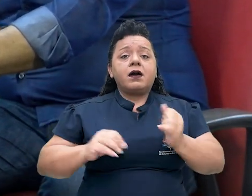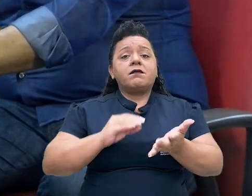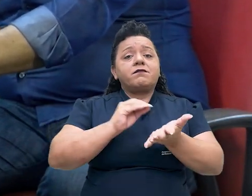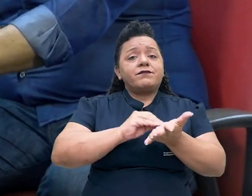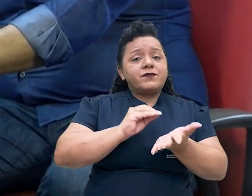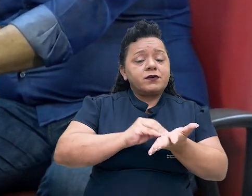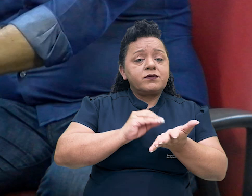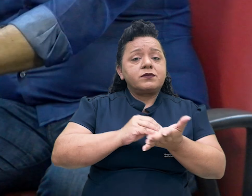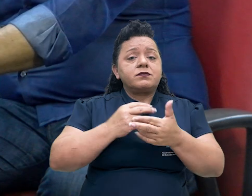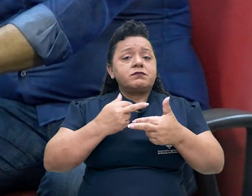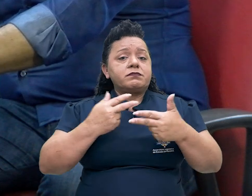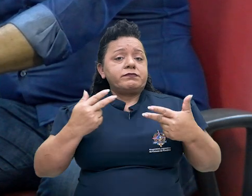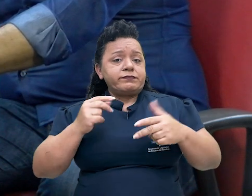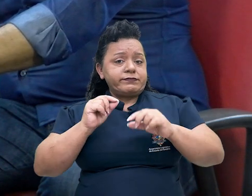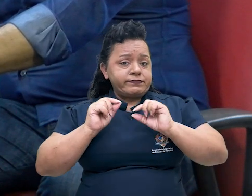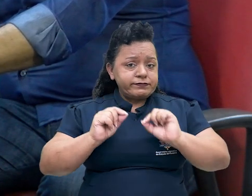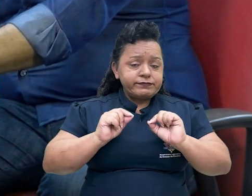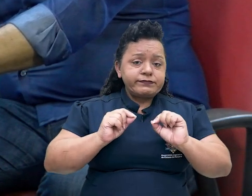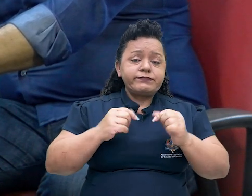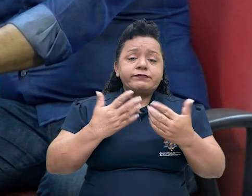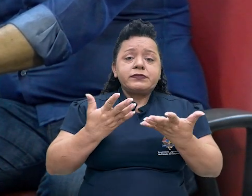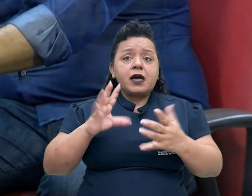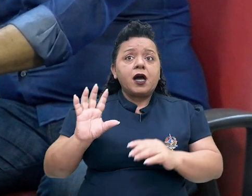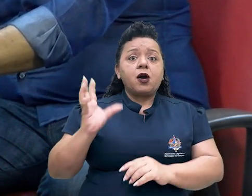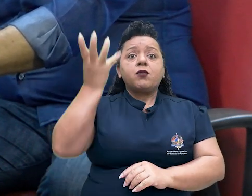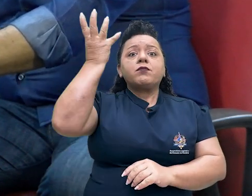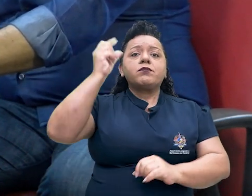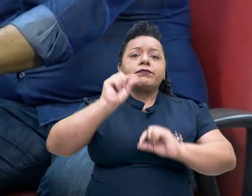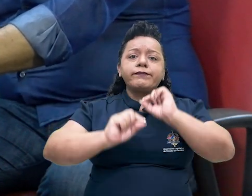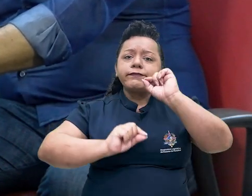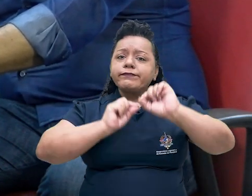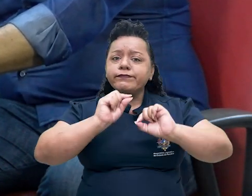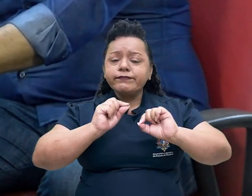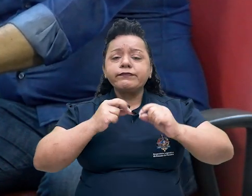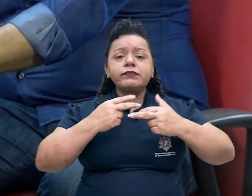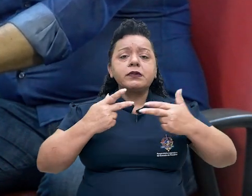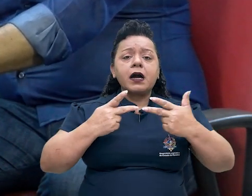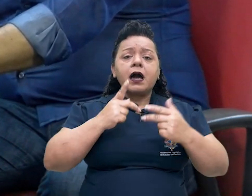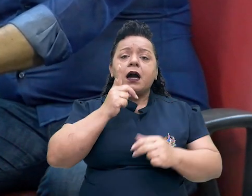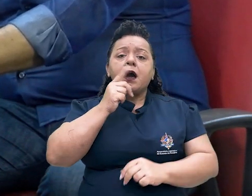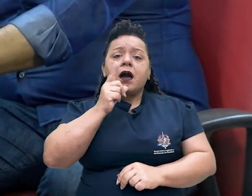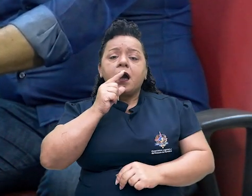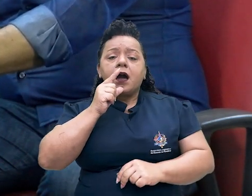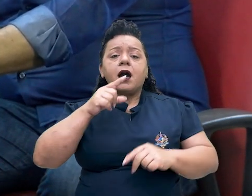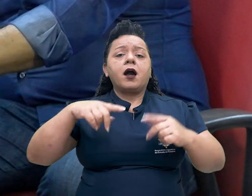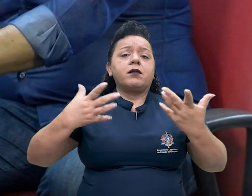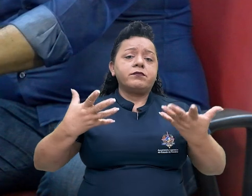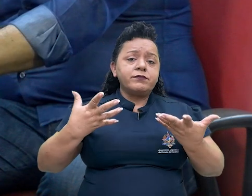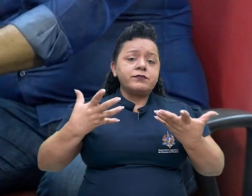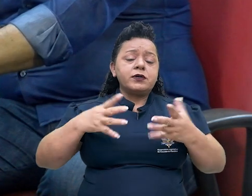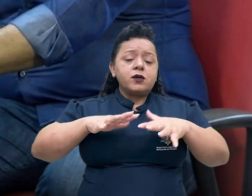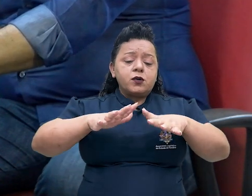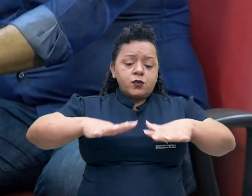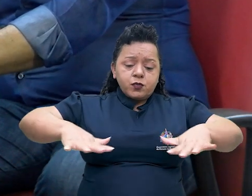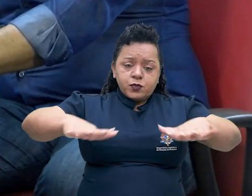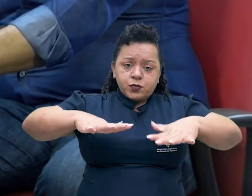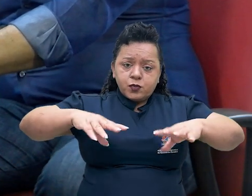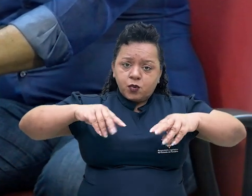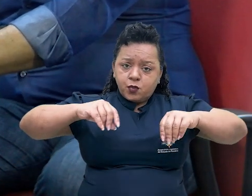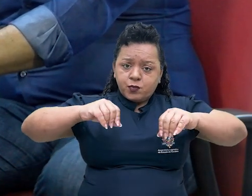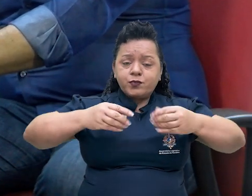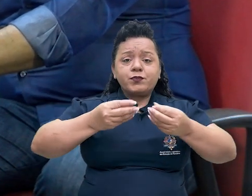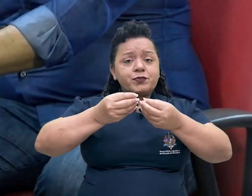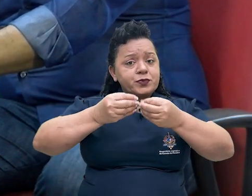ausência ou escassez significativa de precipitação que resultam em um déficit de hídrico